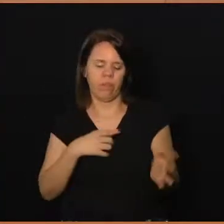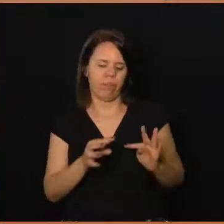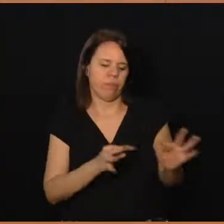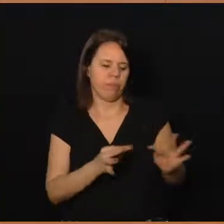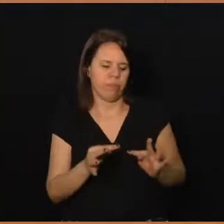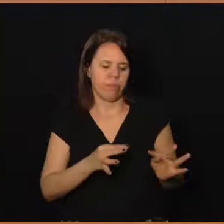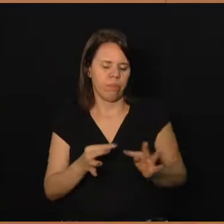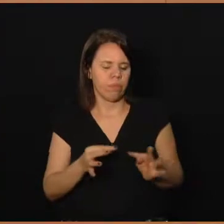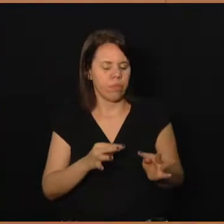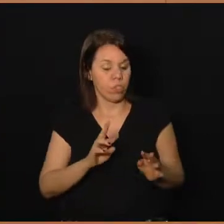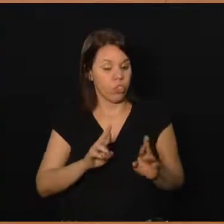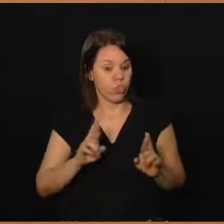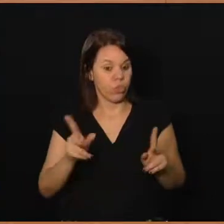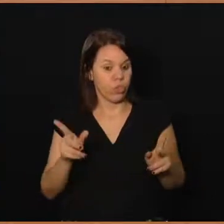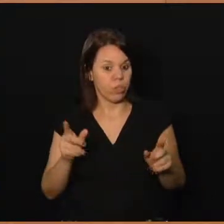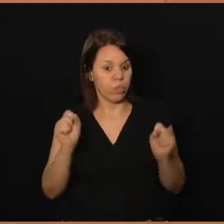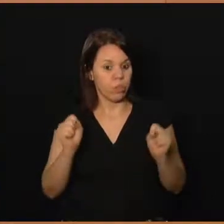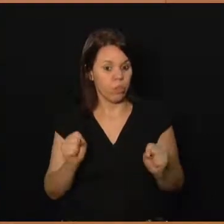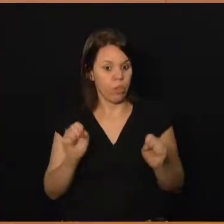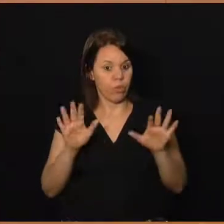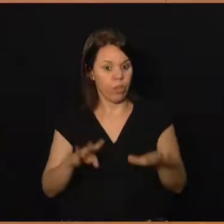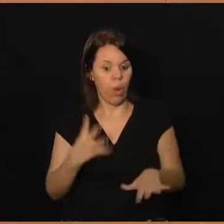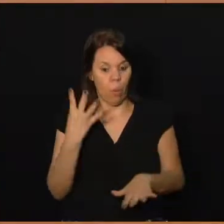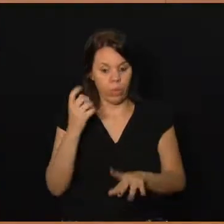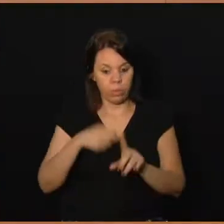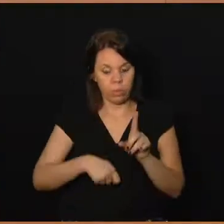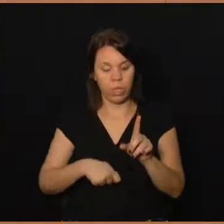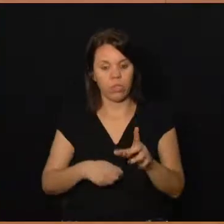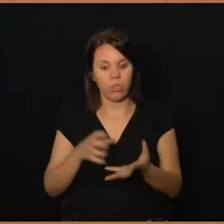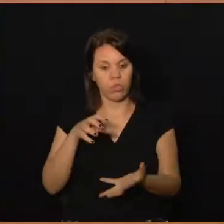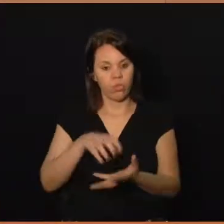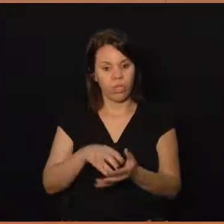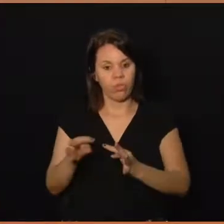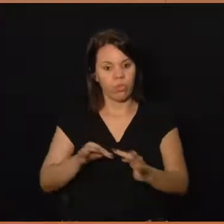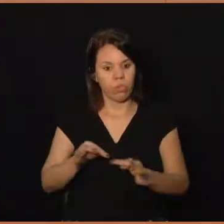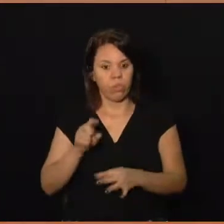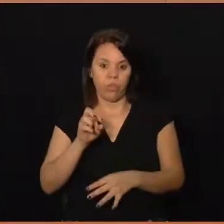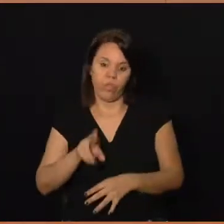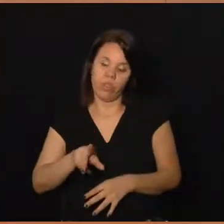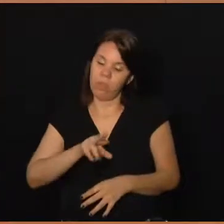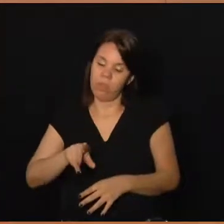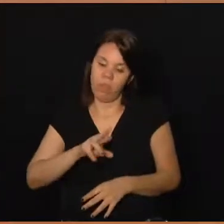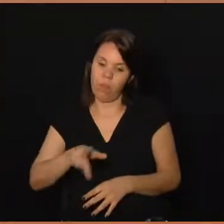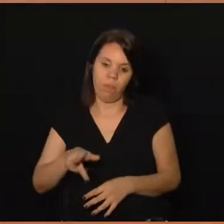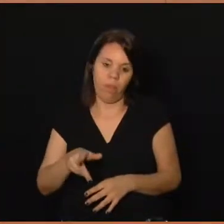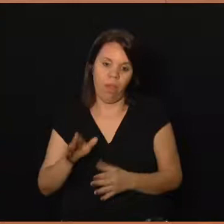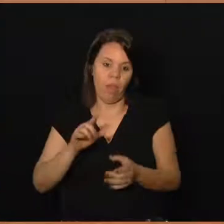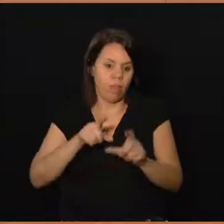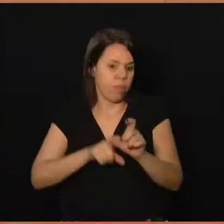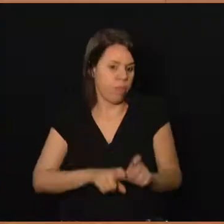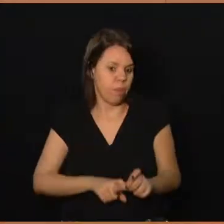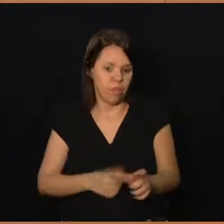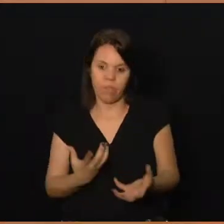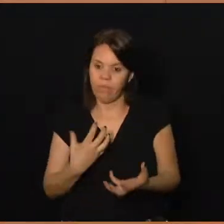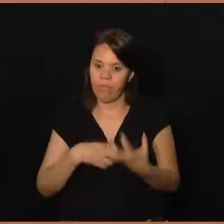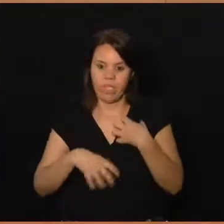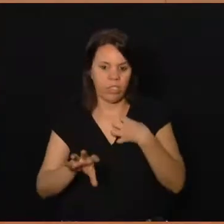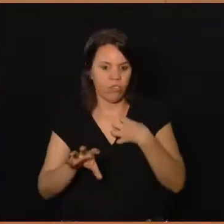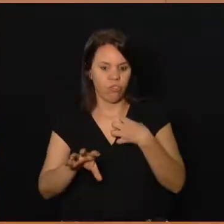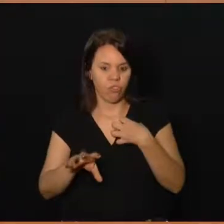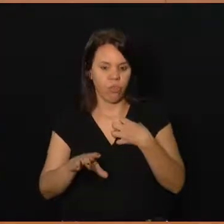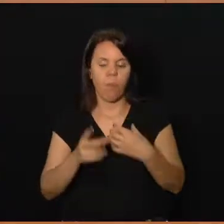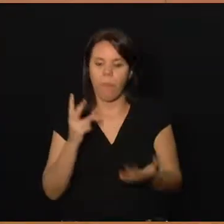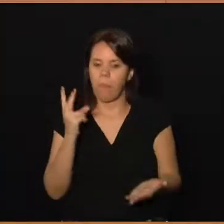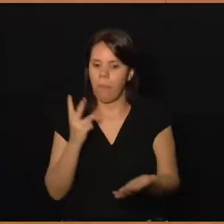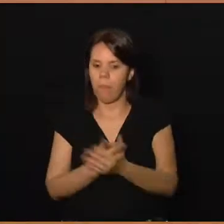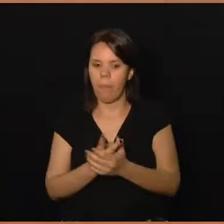É diferente. Você pode ficar 4 meses no centro de tratamento, mas se você não é um dependente, você não vai sentir, não vai ter o mesmo